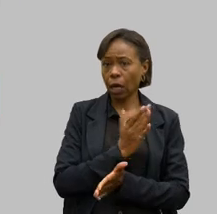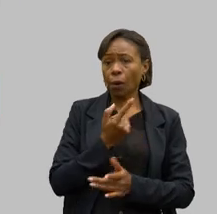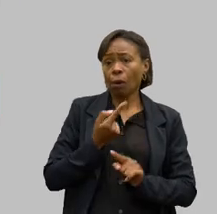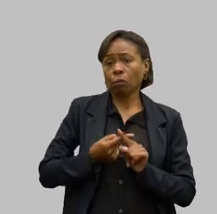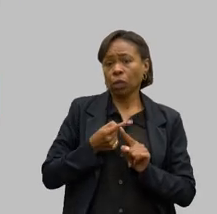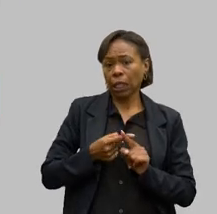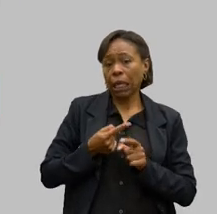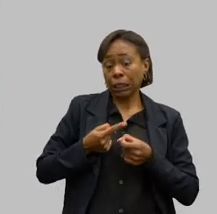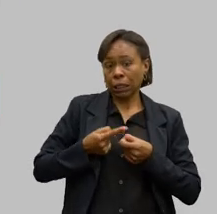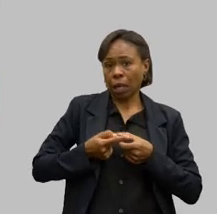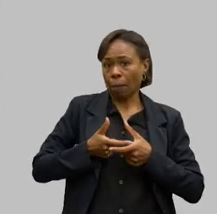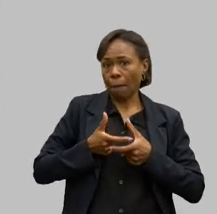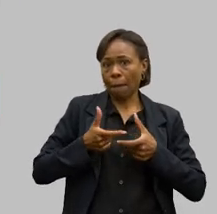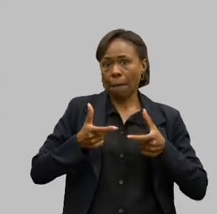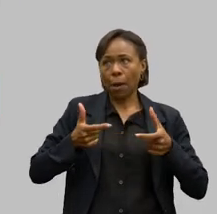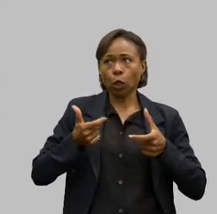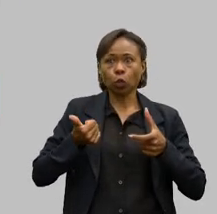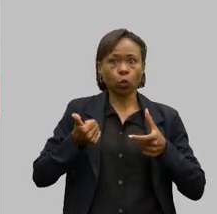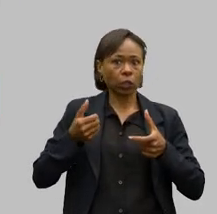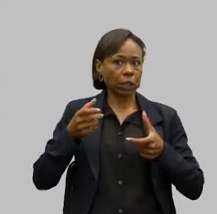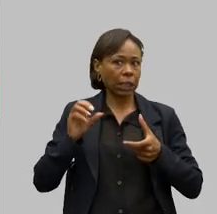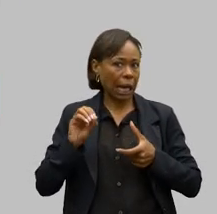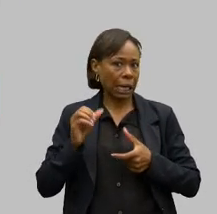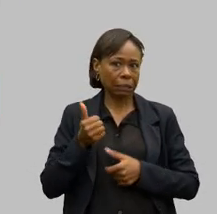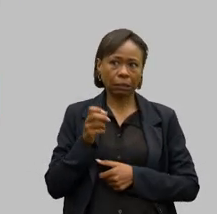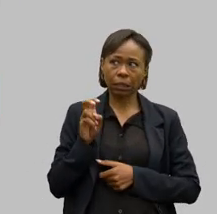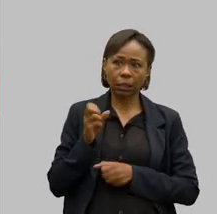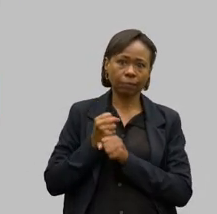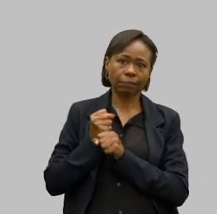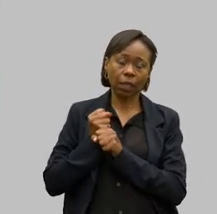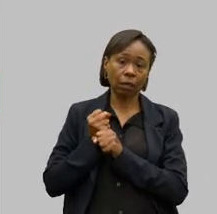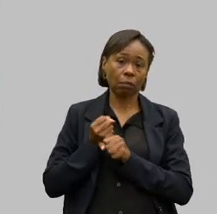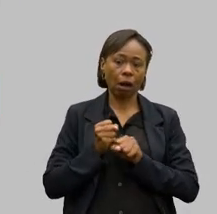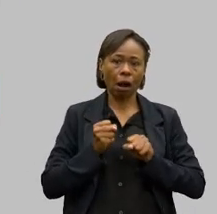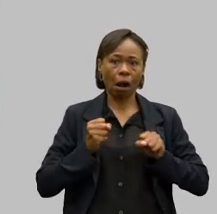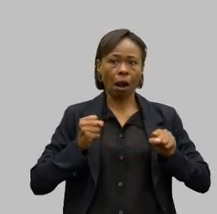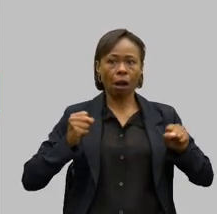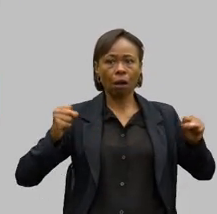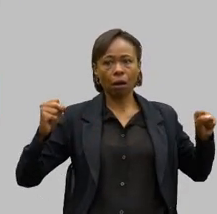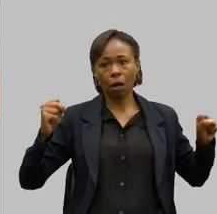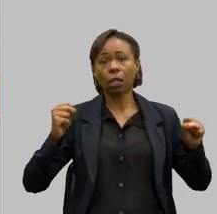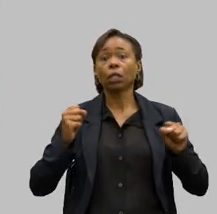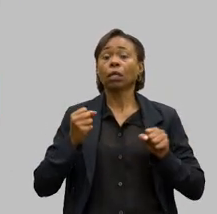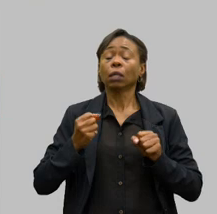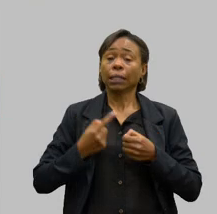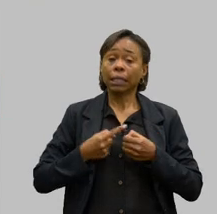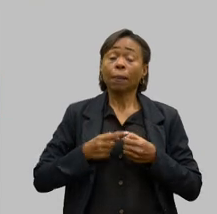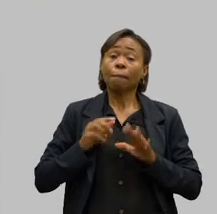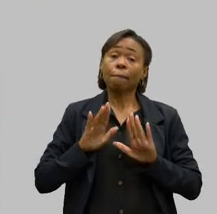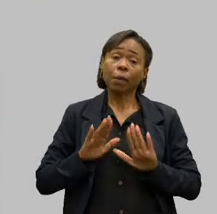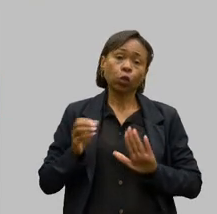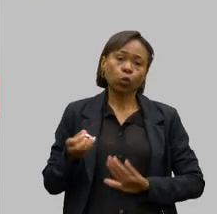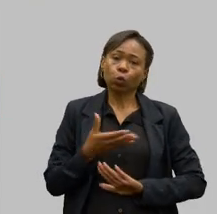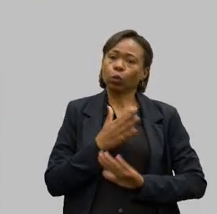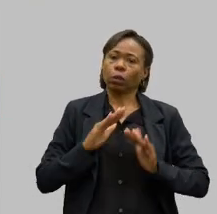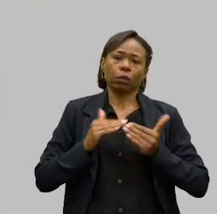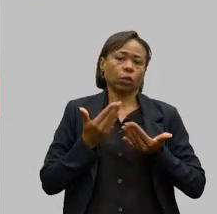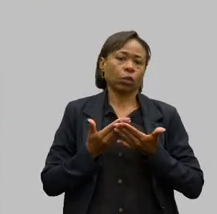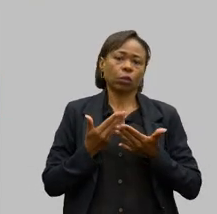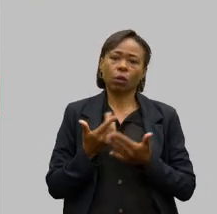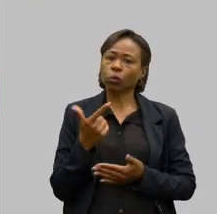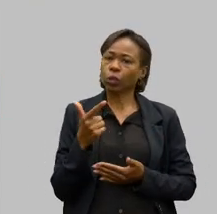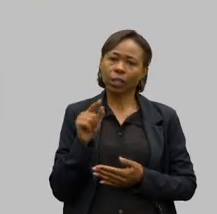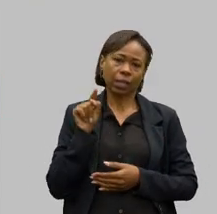10, 15 anos e nós não tivemos a construção de novas escolas no município de